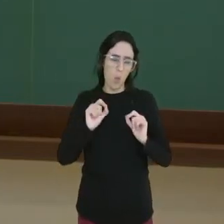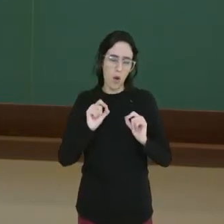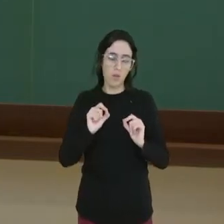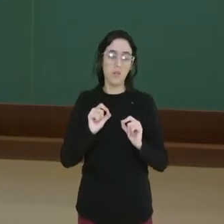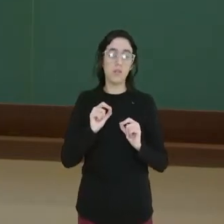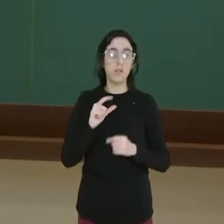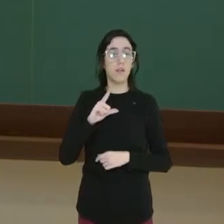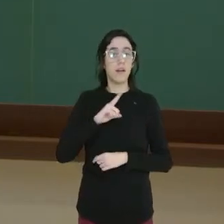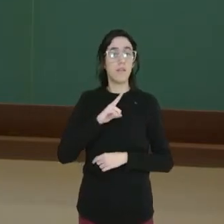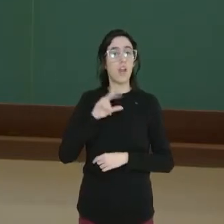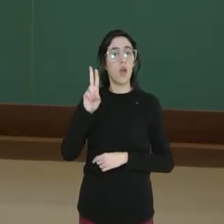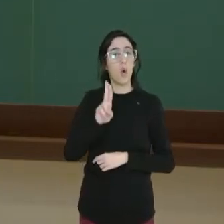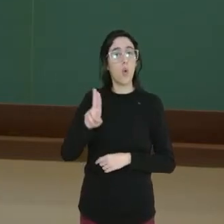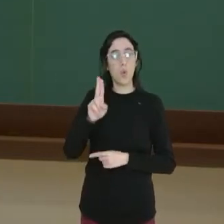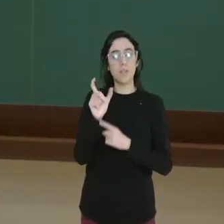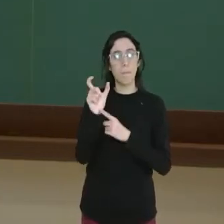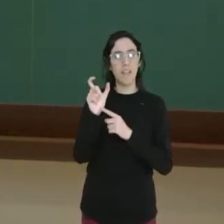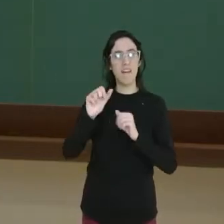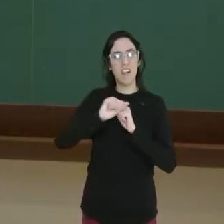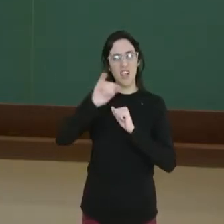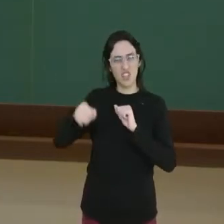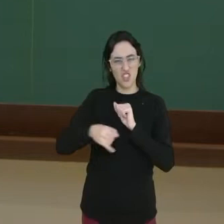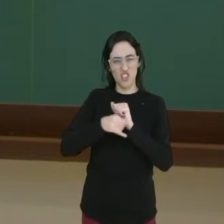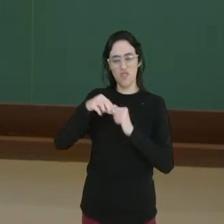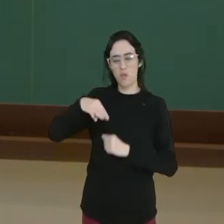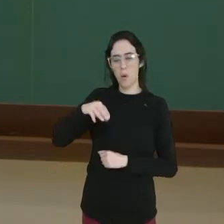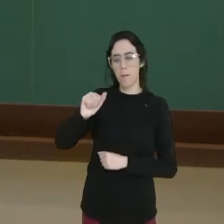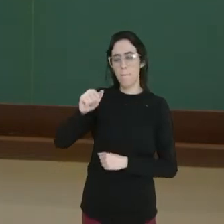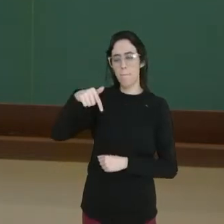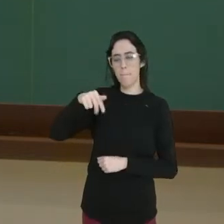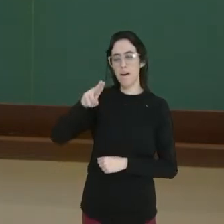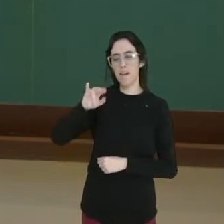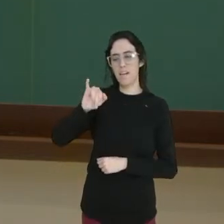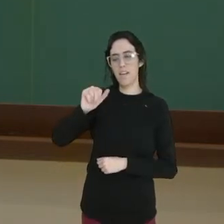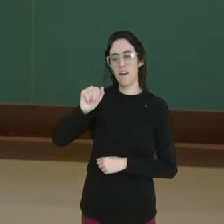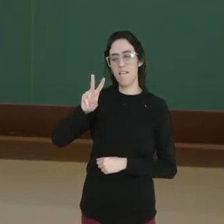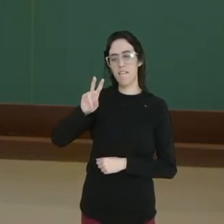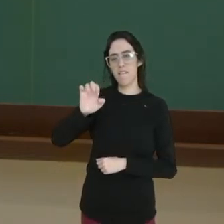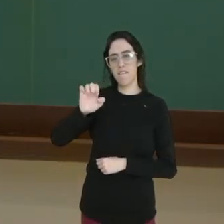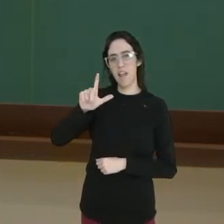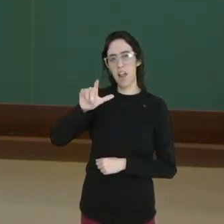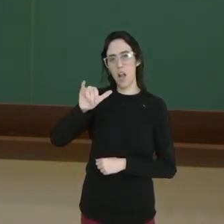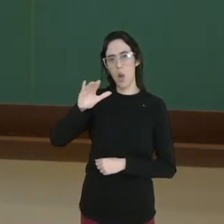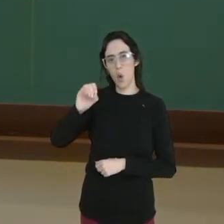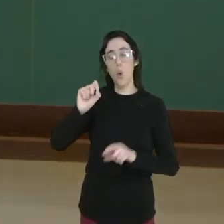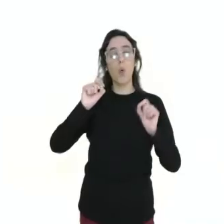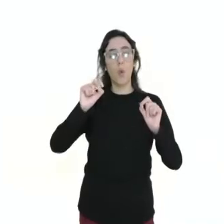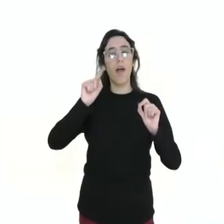este adjetivo maquiavélico para nos referir às pessoas